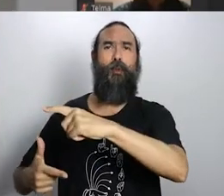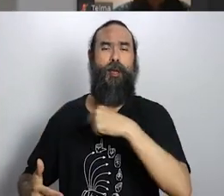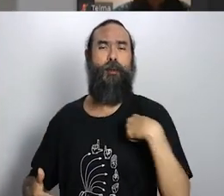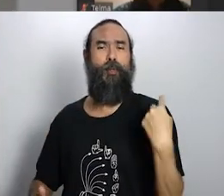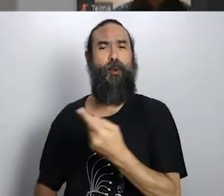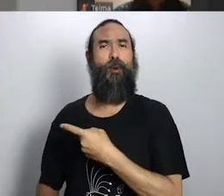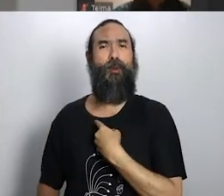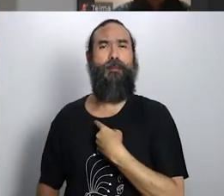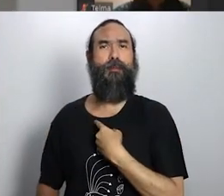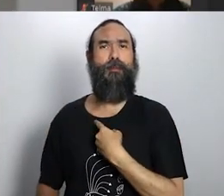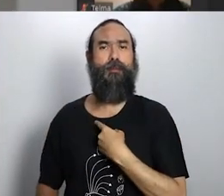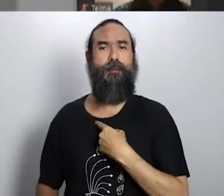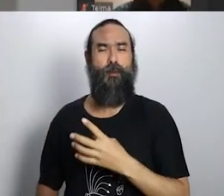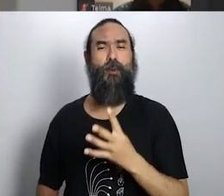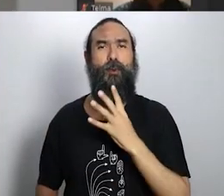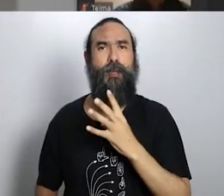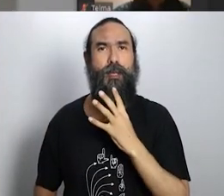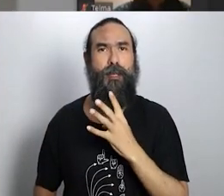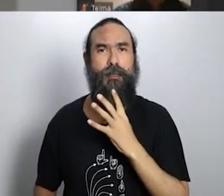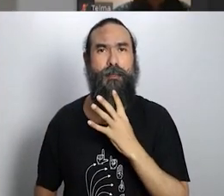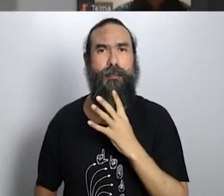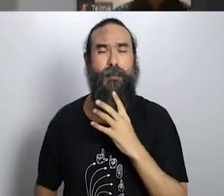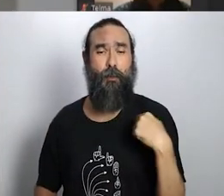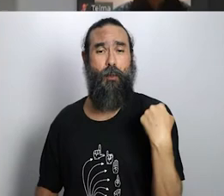de cometer algumas deselegâncias,